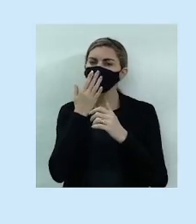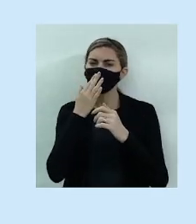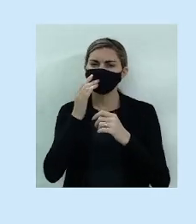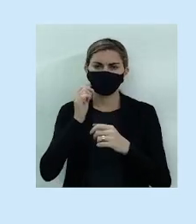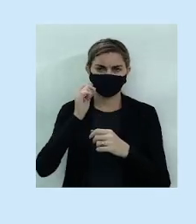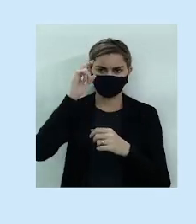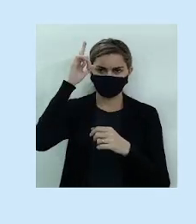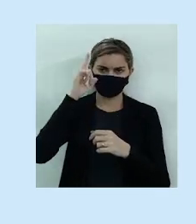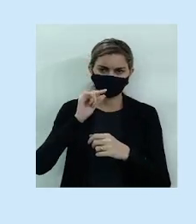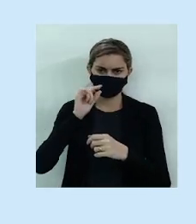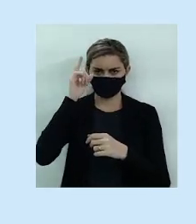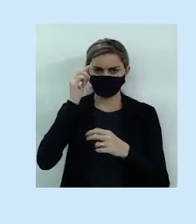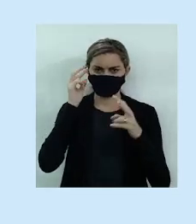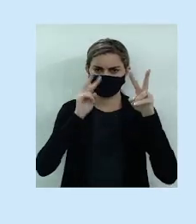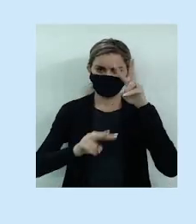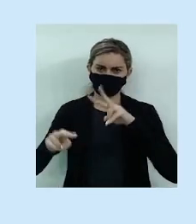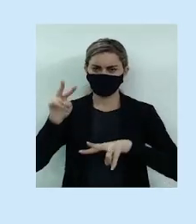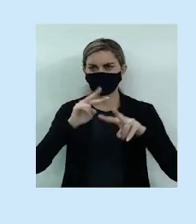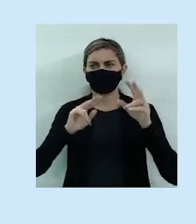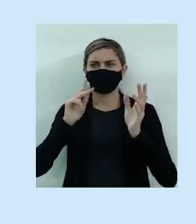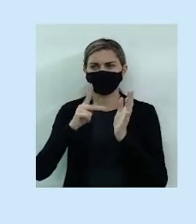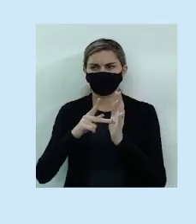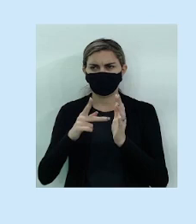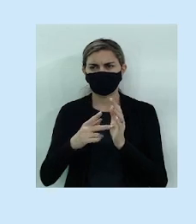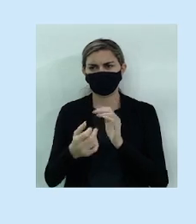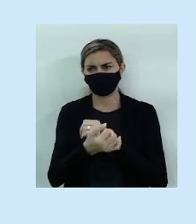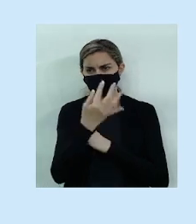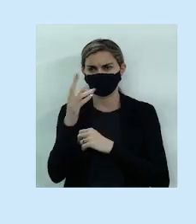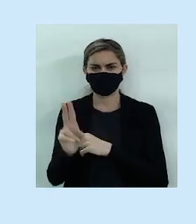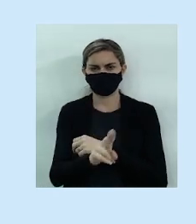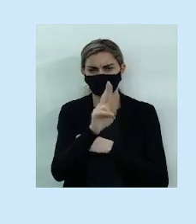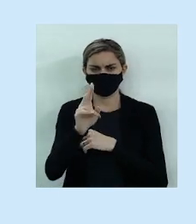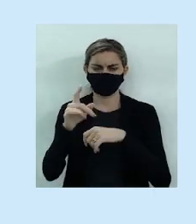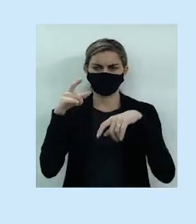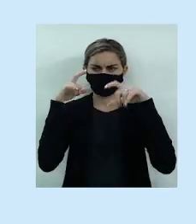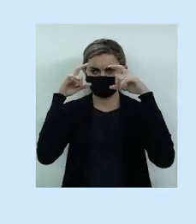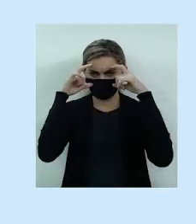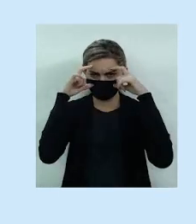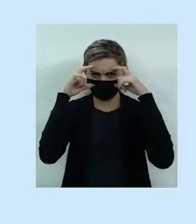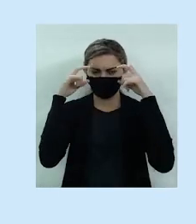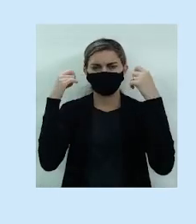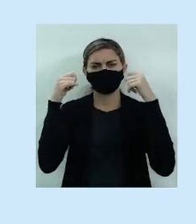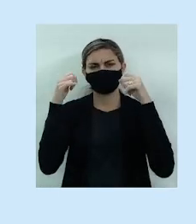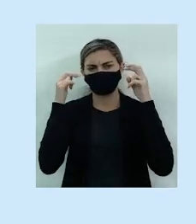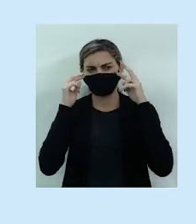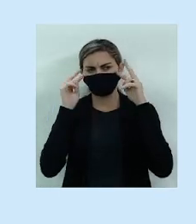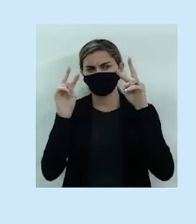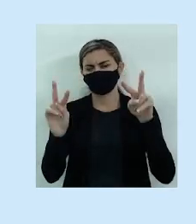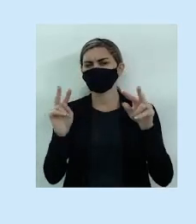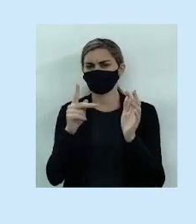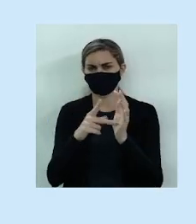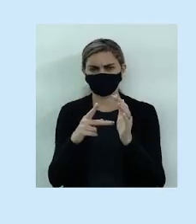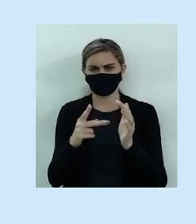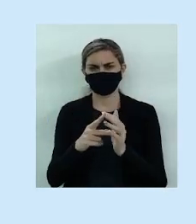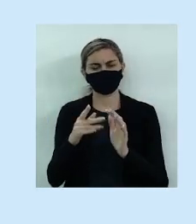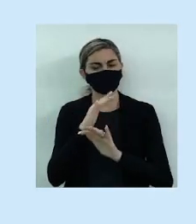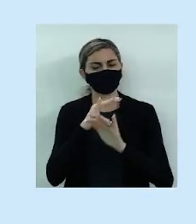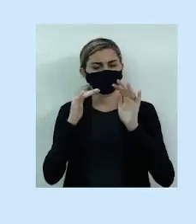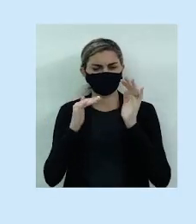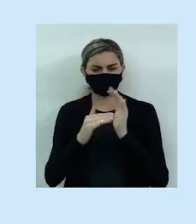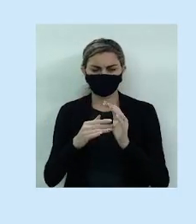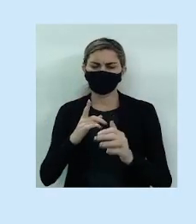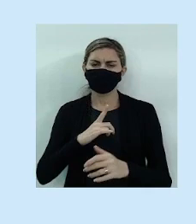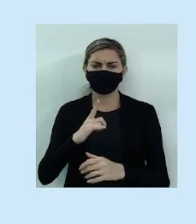grau de visão. Então a gente precisa realmente ver, quando a gente utilizar aquele óculos de proteção, a gente precisa enxergar realmente tudo que